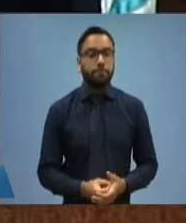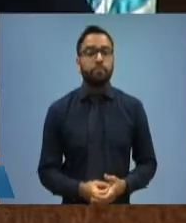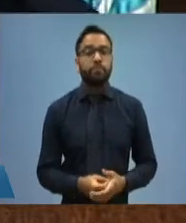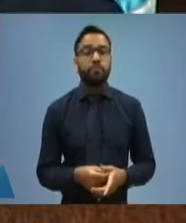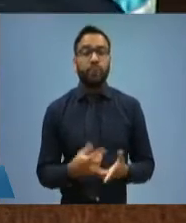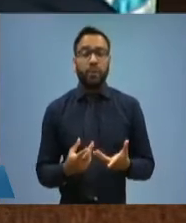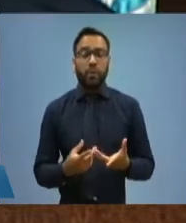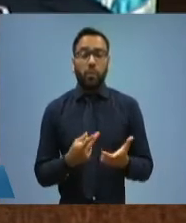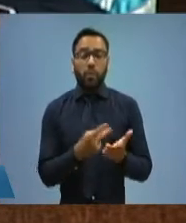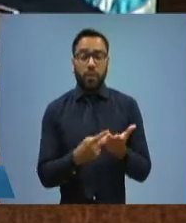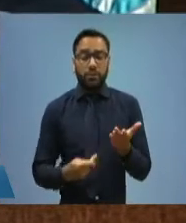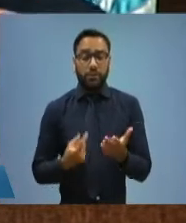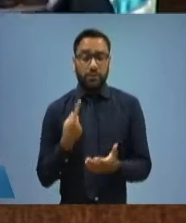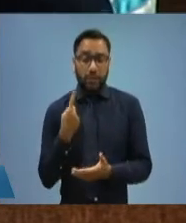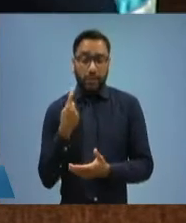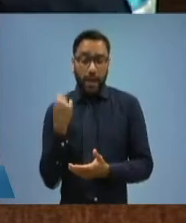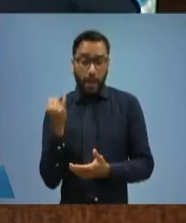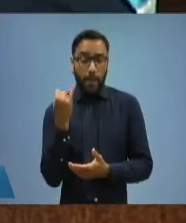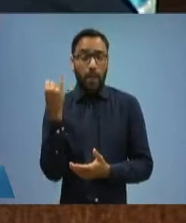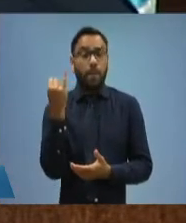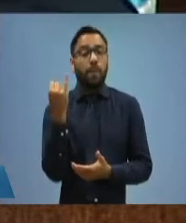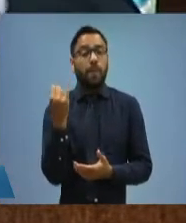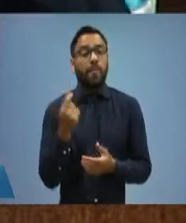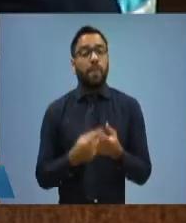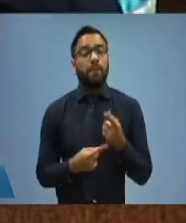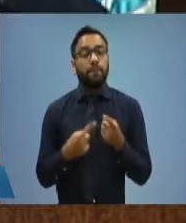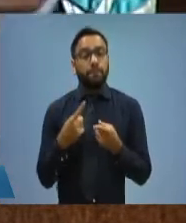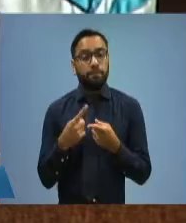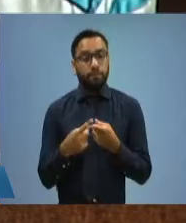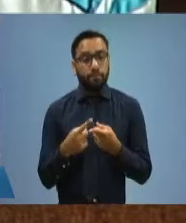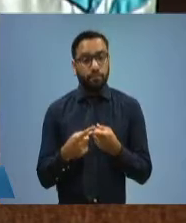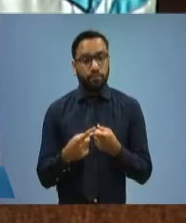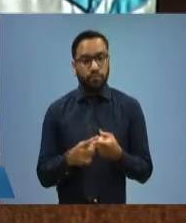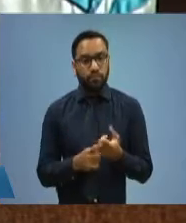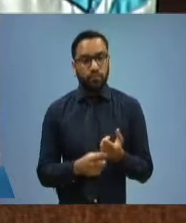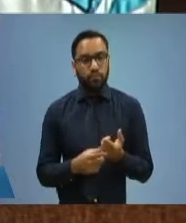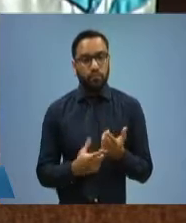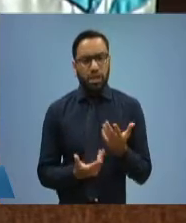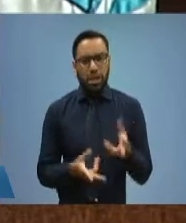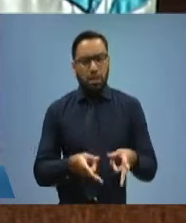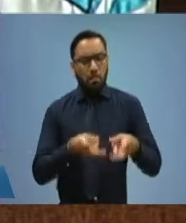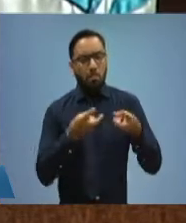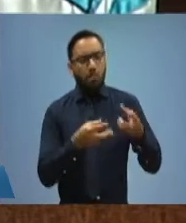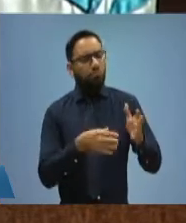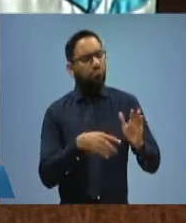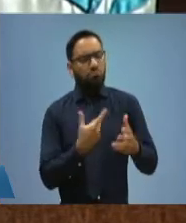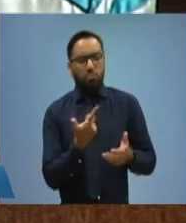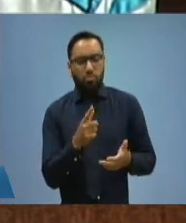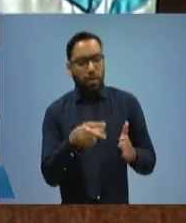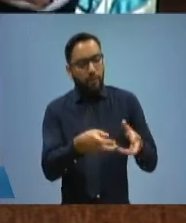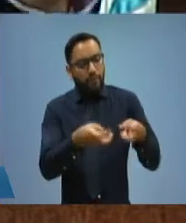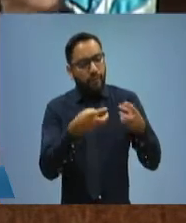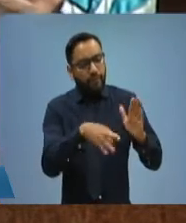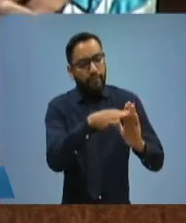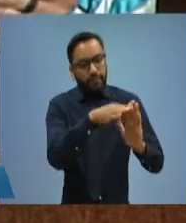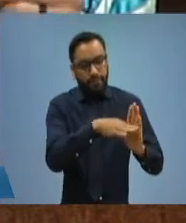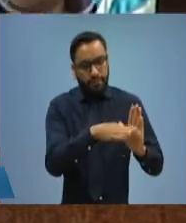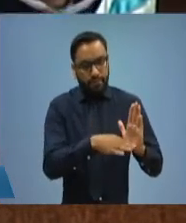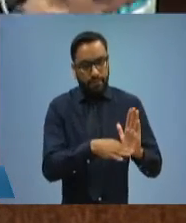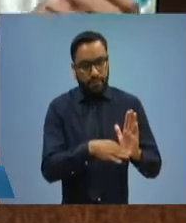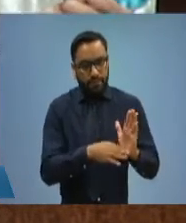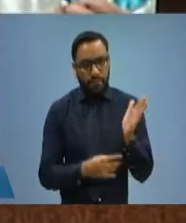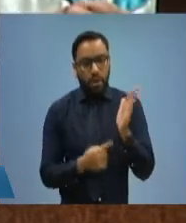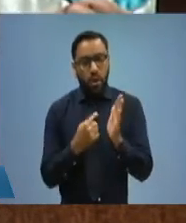porque não previa justamente, não identificou os elementos do veto. O veto, ele aconteceu em dois